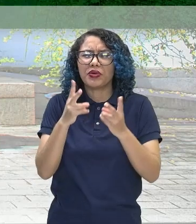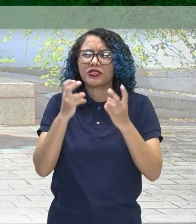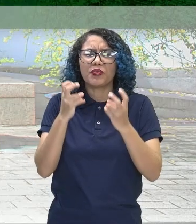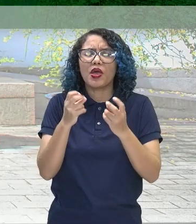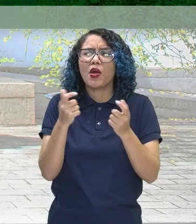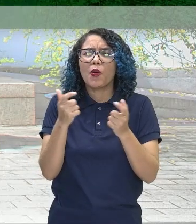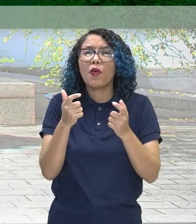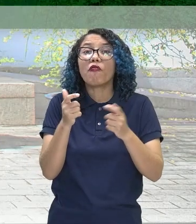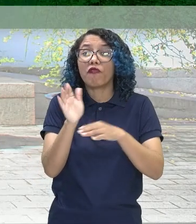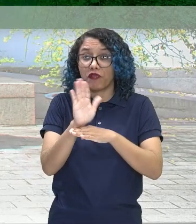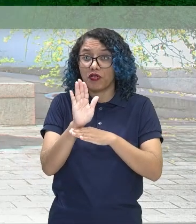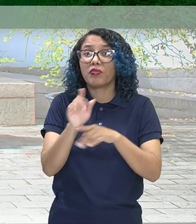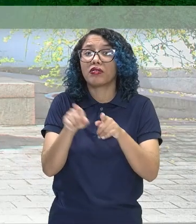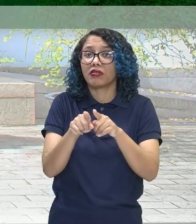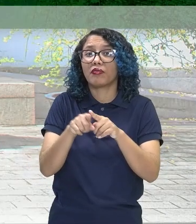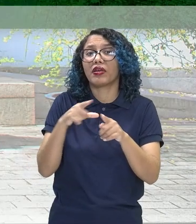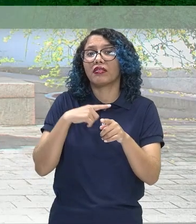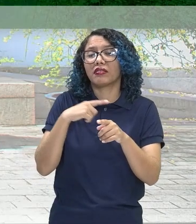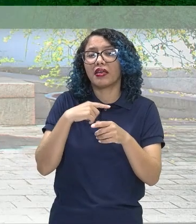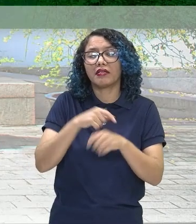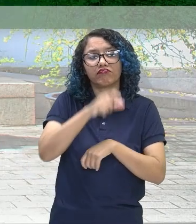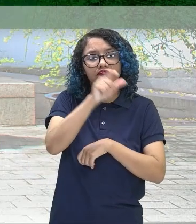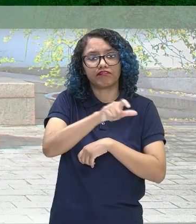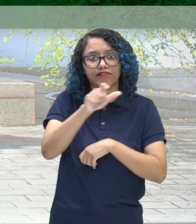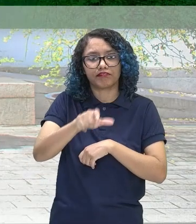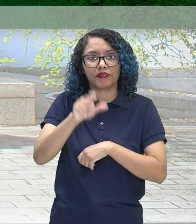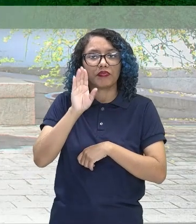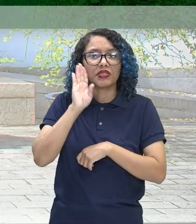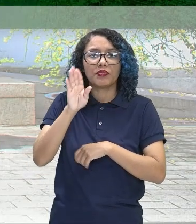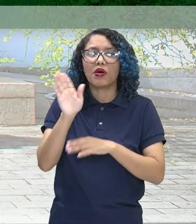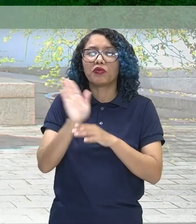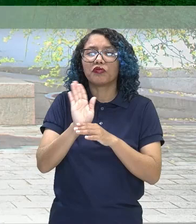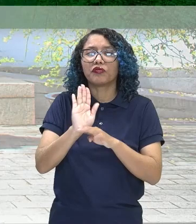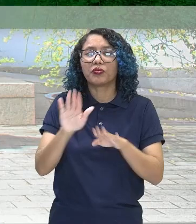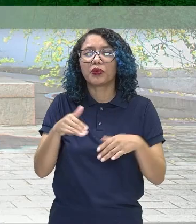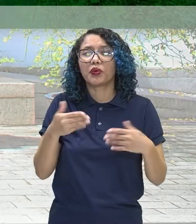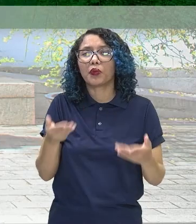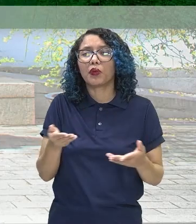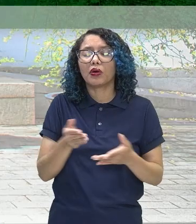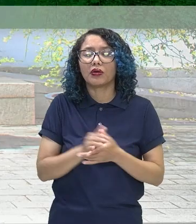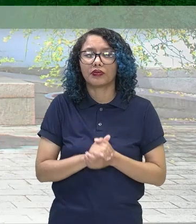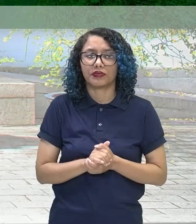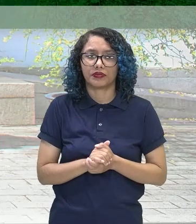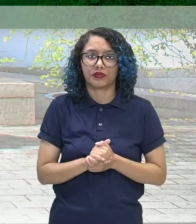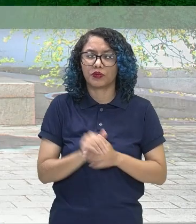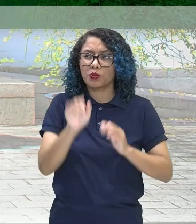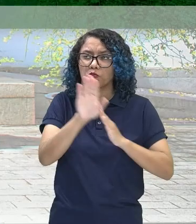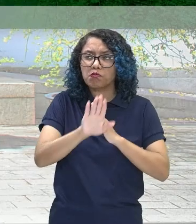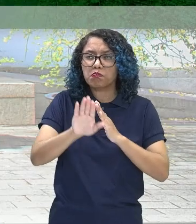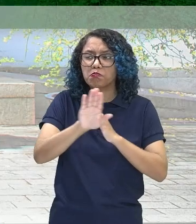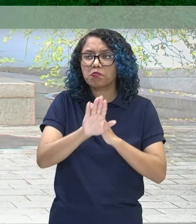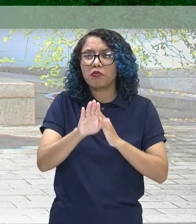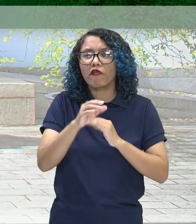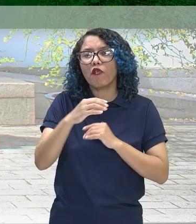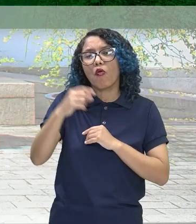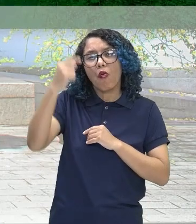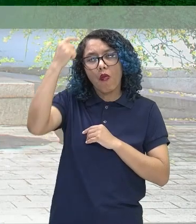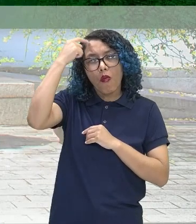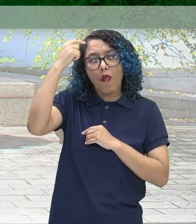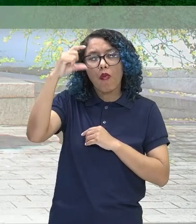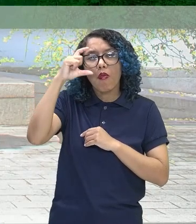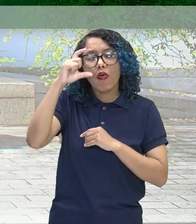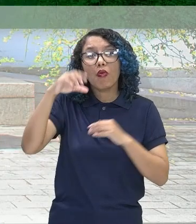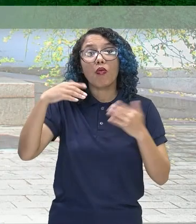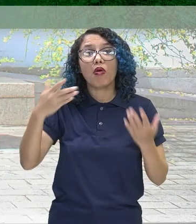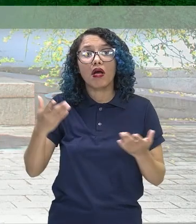vocês. Quem são os personagens principais ali da animação do Kung Fu Panda? Hein? Quem são?